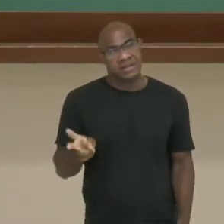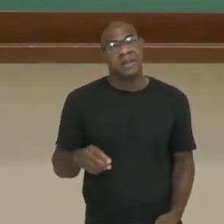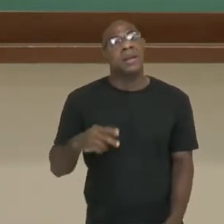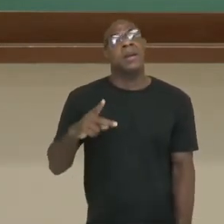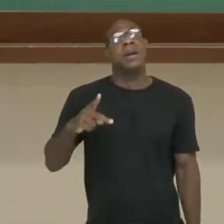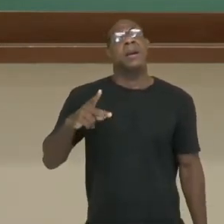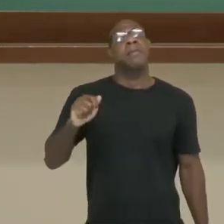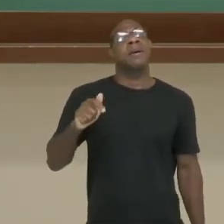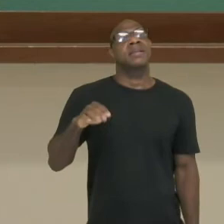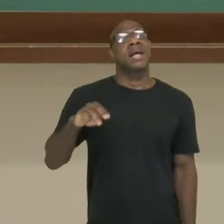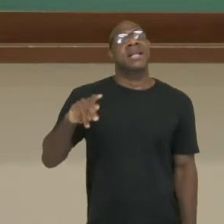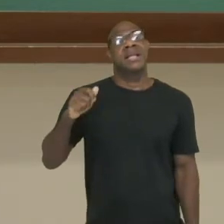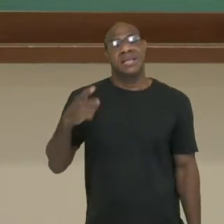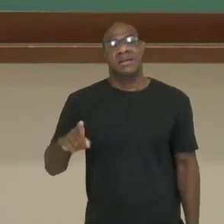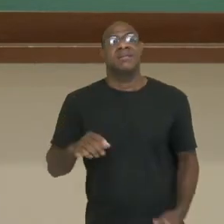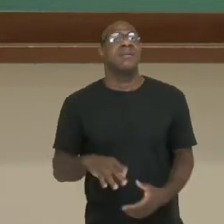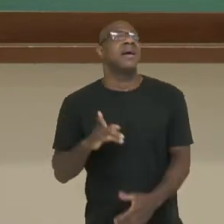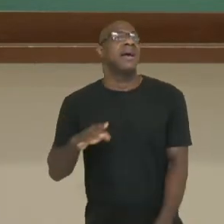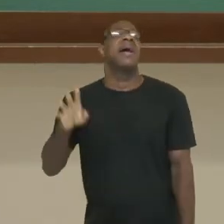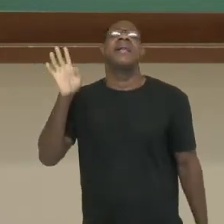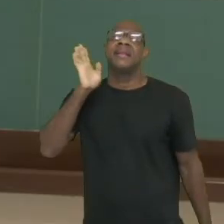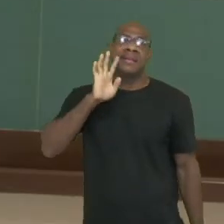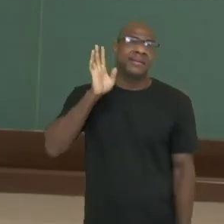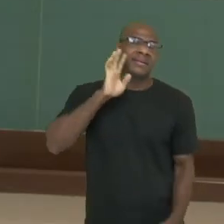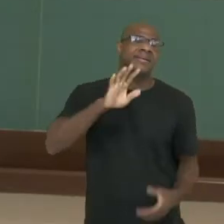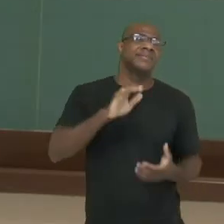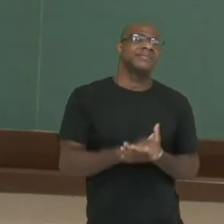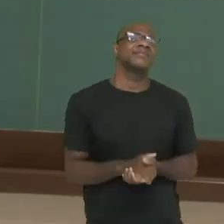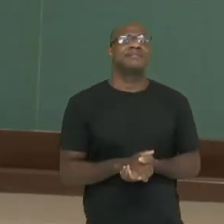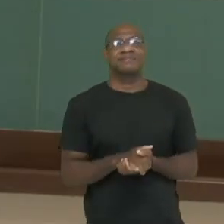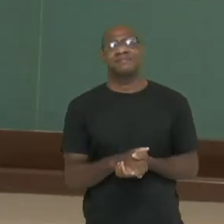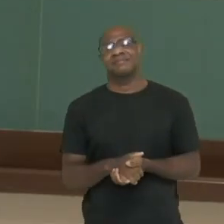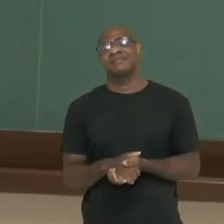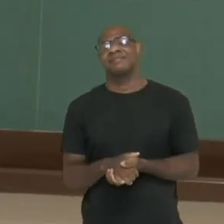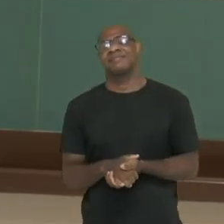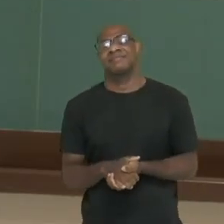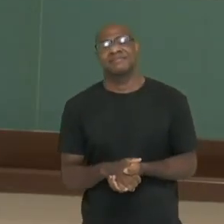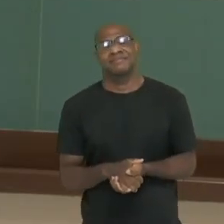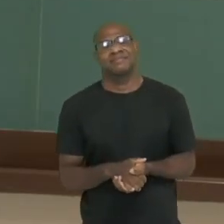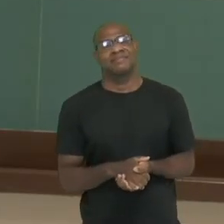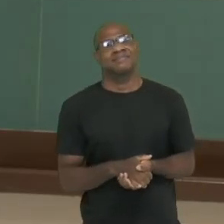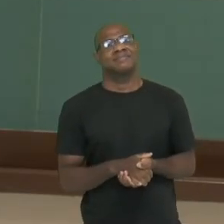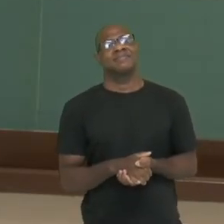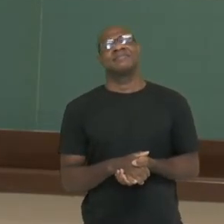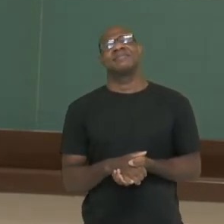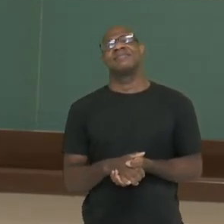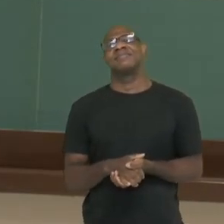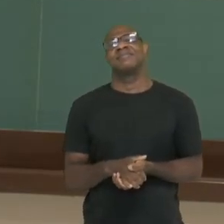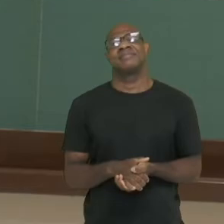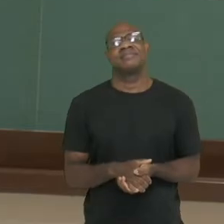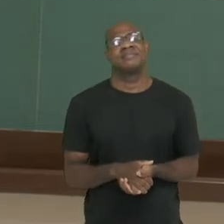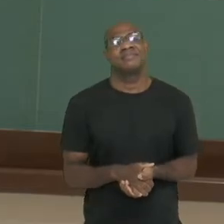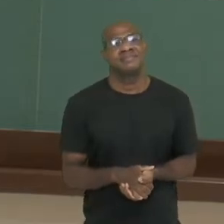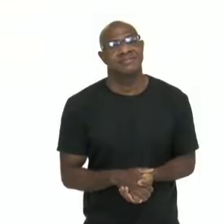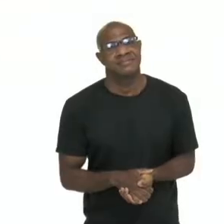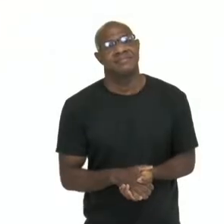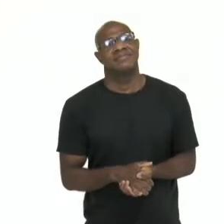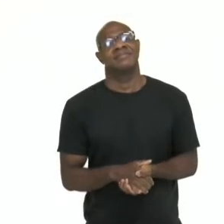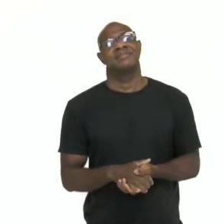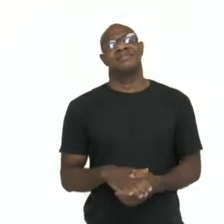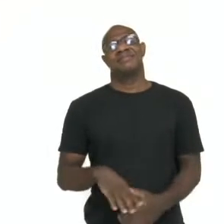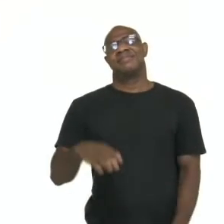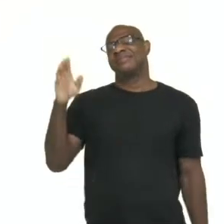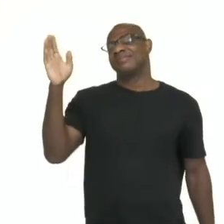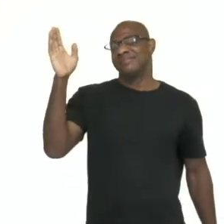Pantaleão. Então, é muito legal, assim, a comédia dell'arte é uma pesquisa intensa e incrível, assim. No Brasil, o teatro de